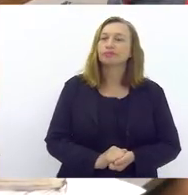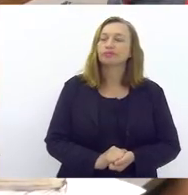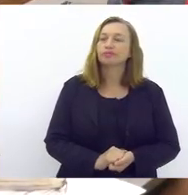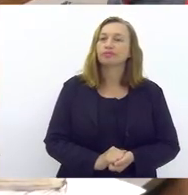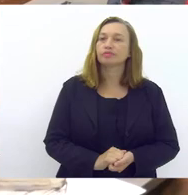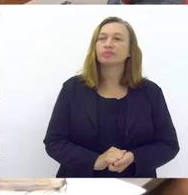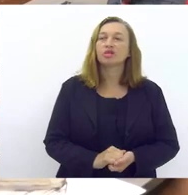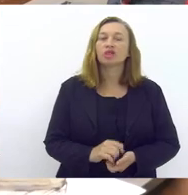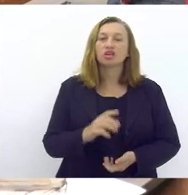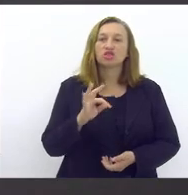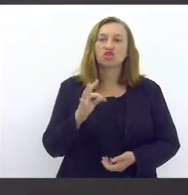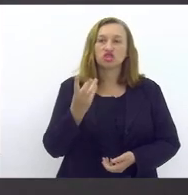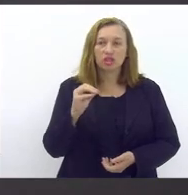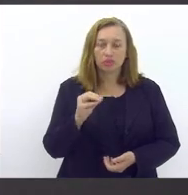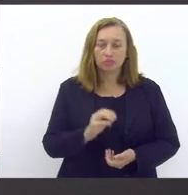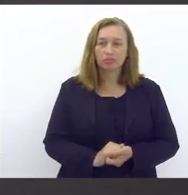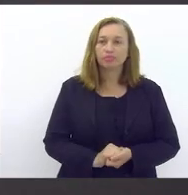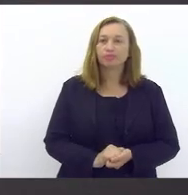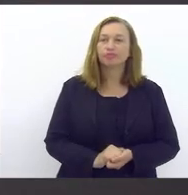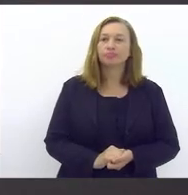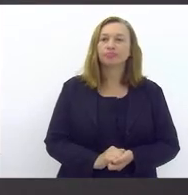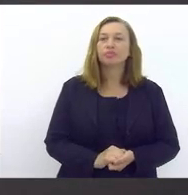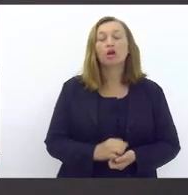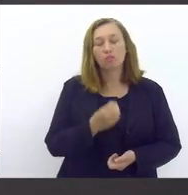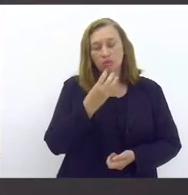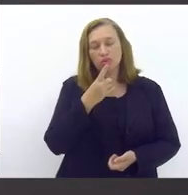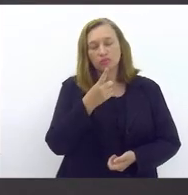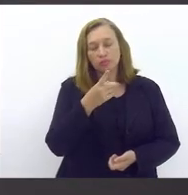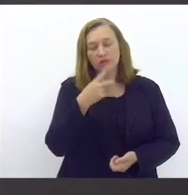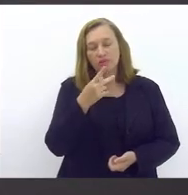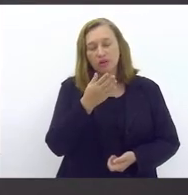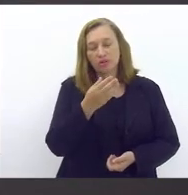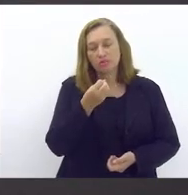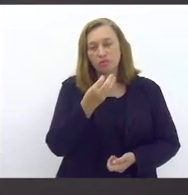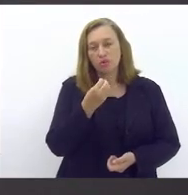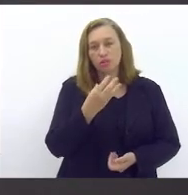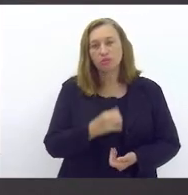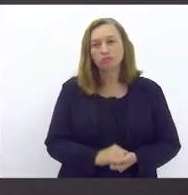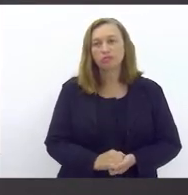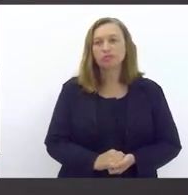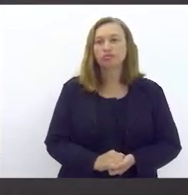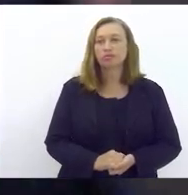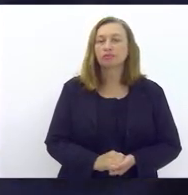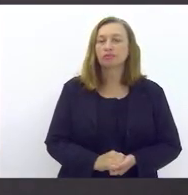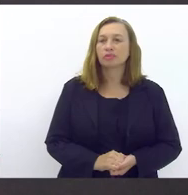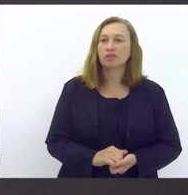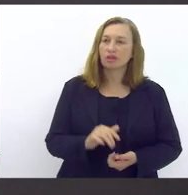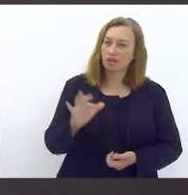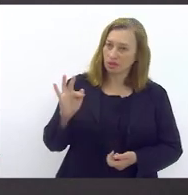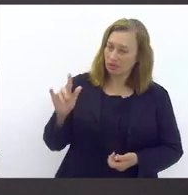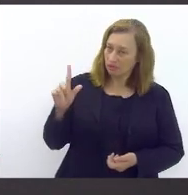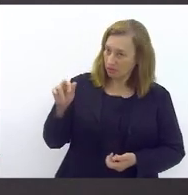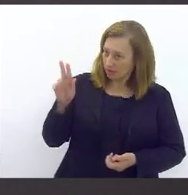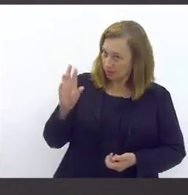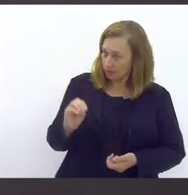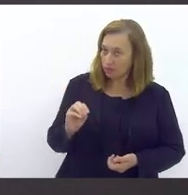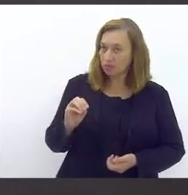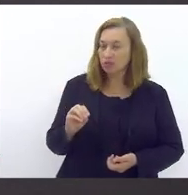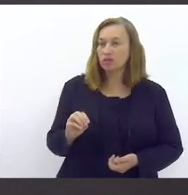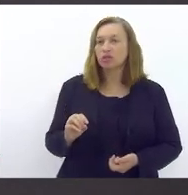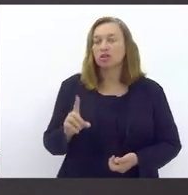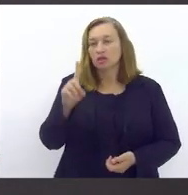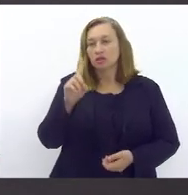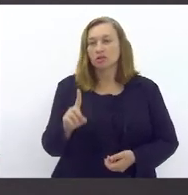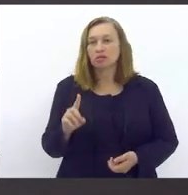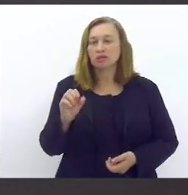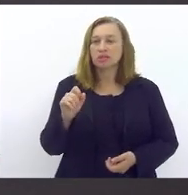querido Thiago, doutor Thiago. Que boa sua fala. Muito acordo com ela. Flávio, diretor do CEP, 4 minutinhos